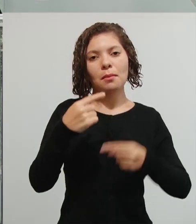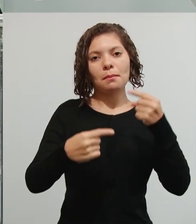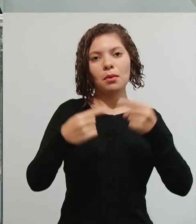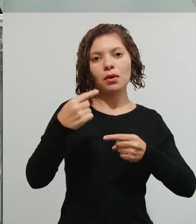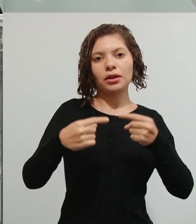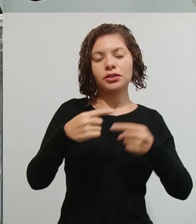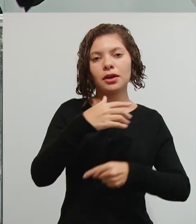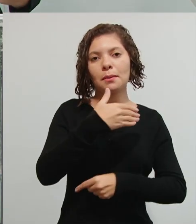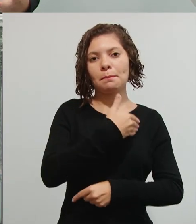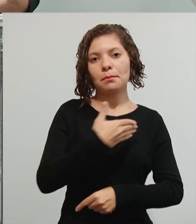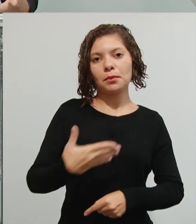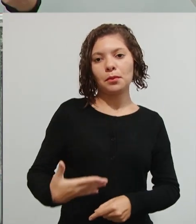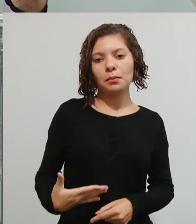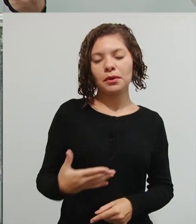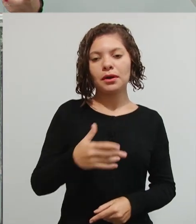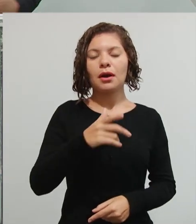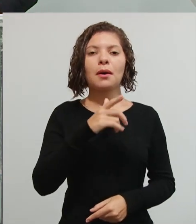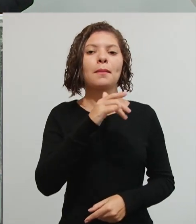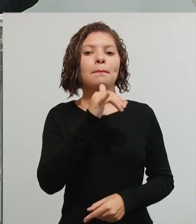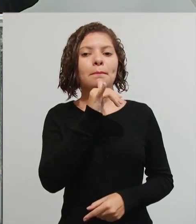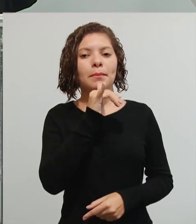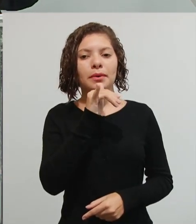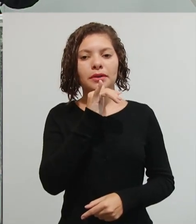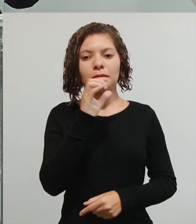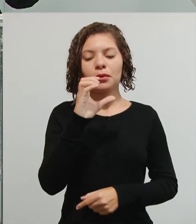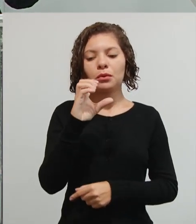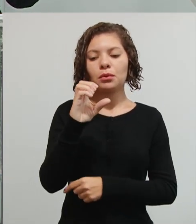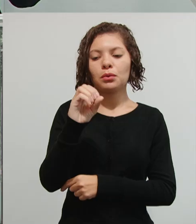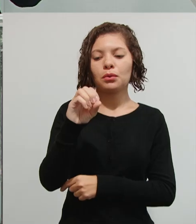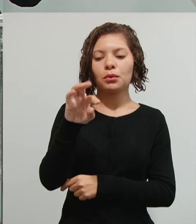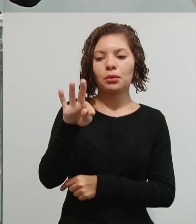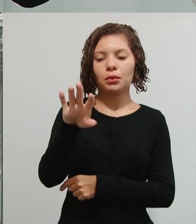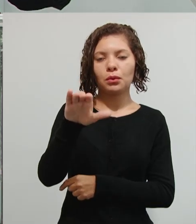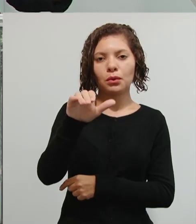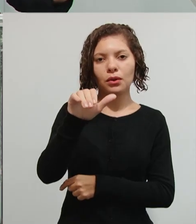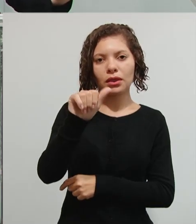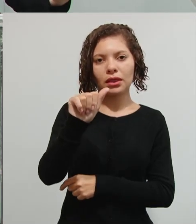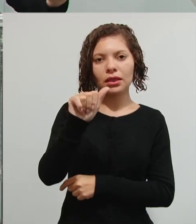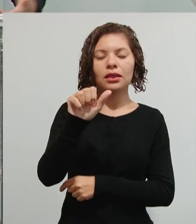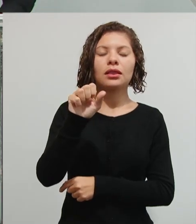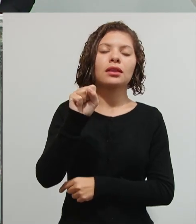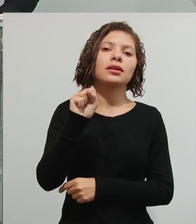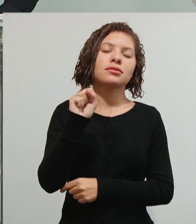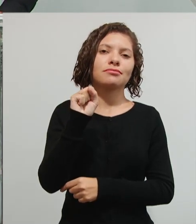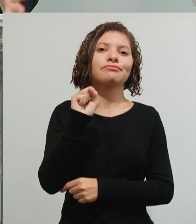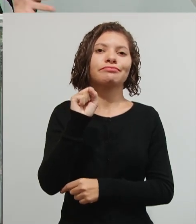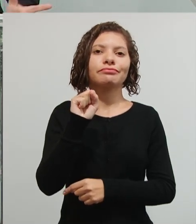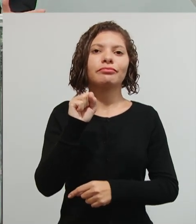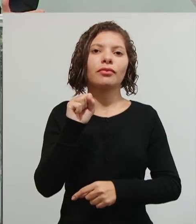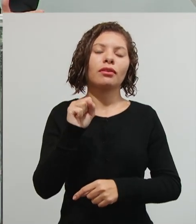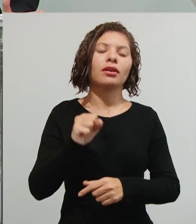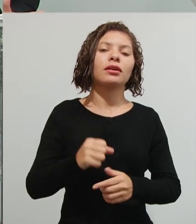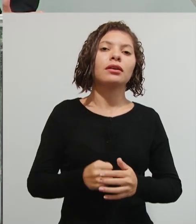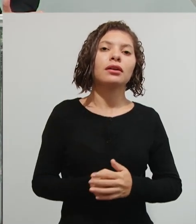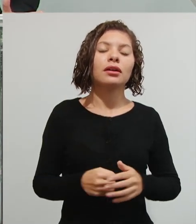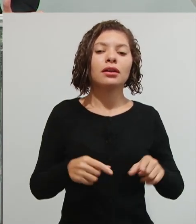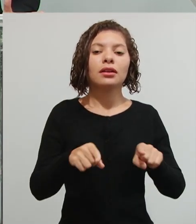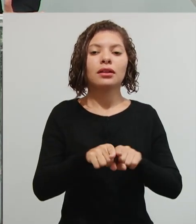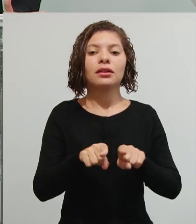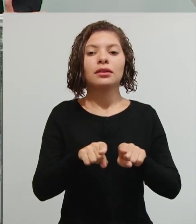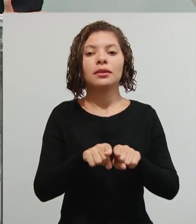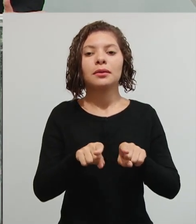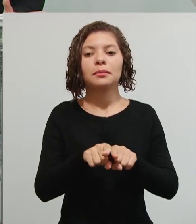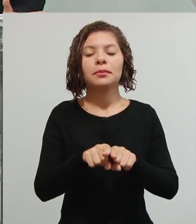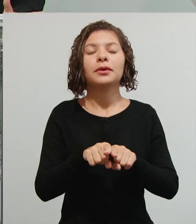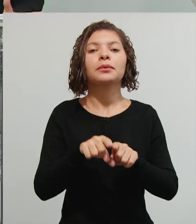raciais, cotas sociais. A gente pode trazer campanhas publicitárias. Um grande exemplo de sucesso no Brasil são